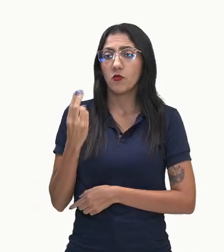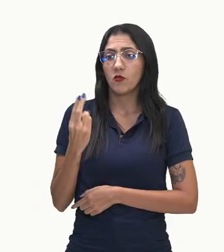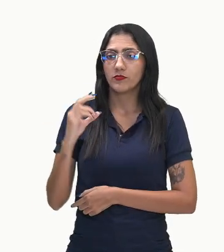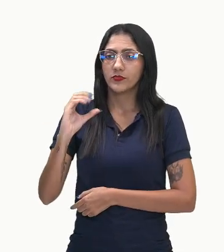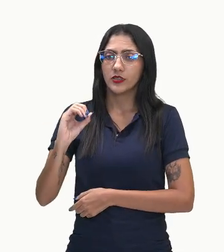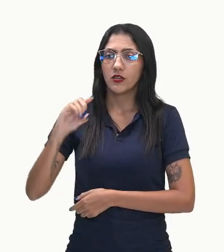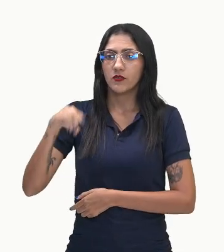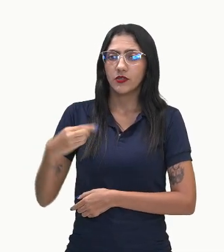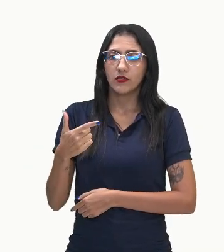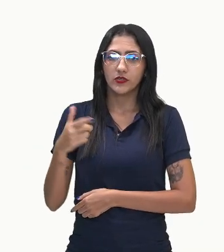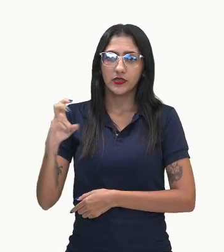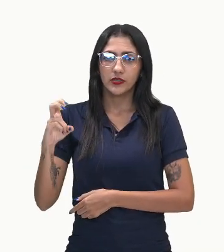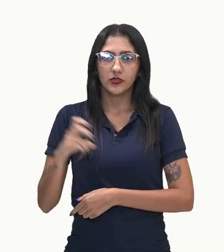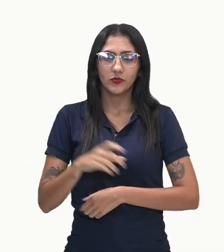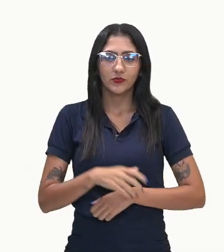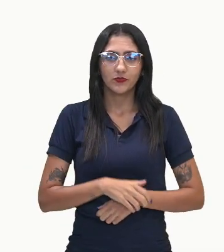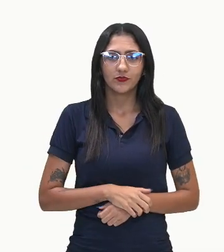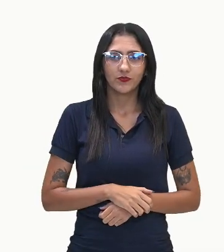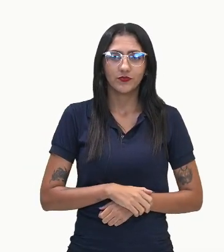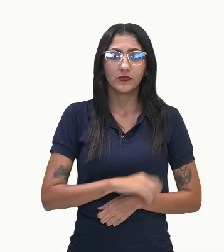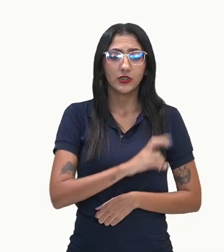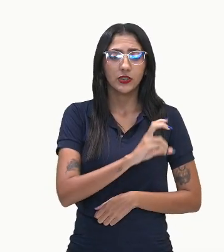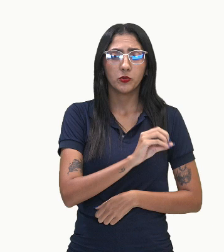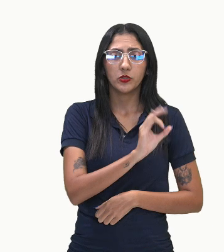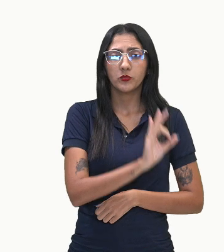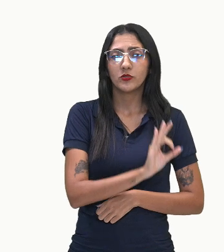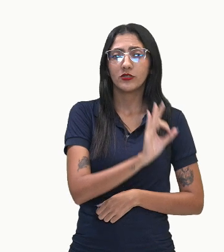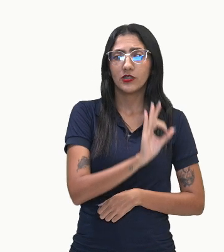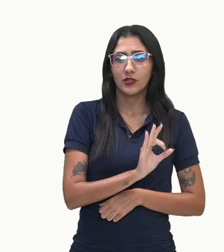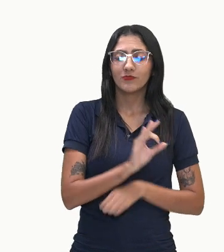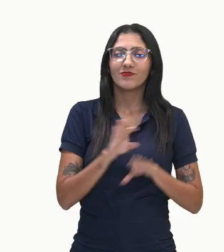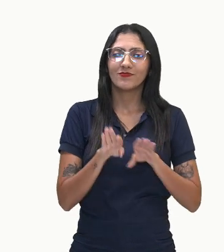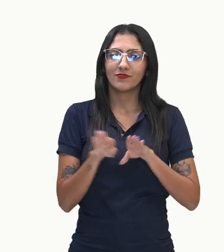0,25. 50%,